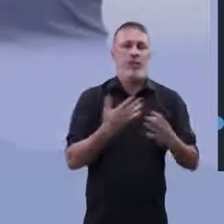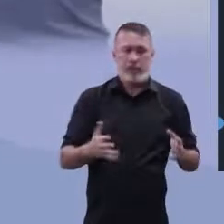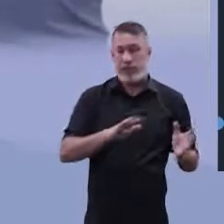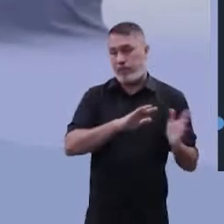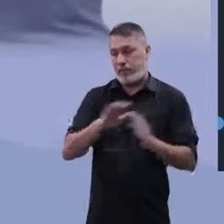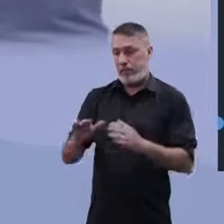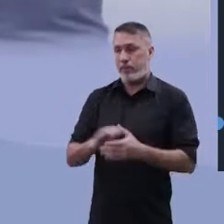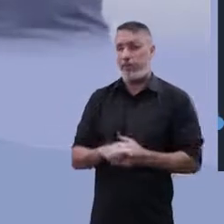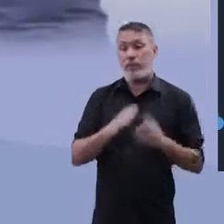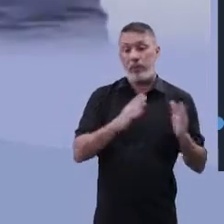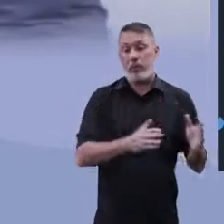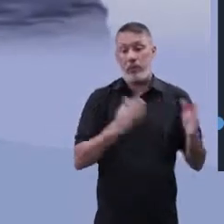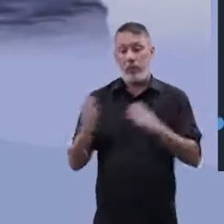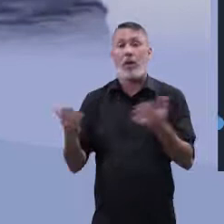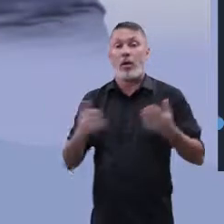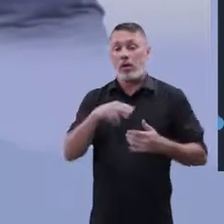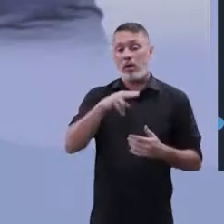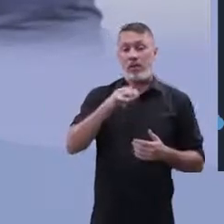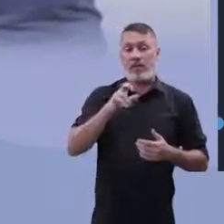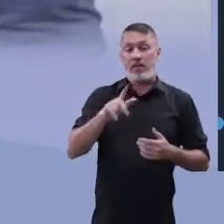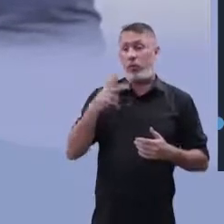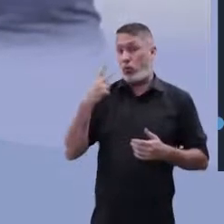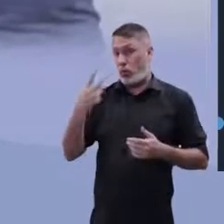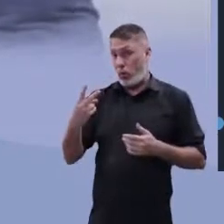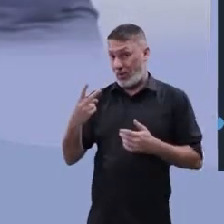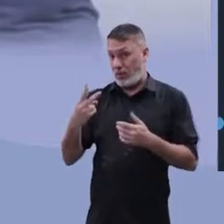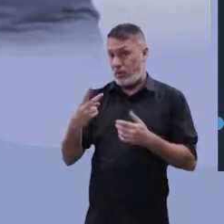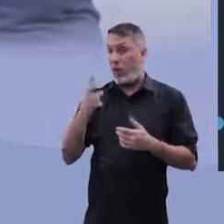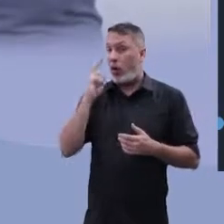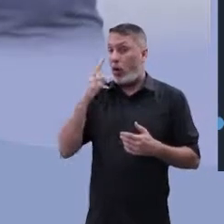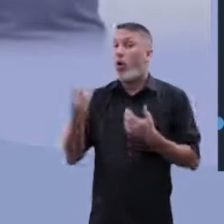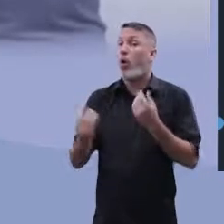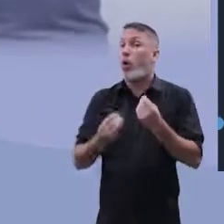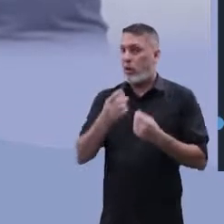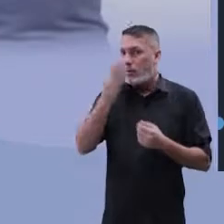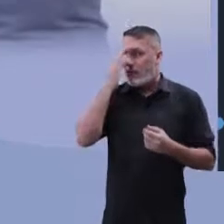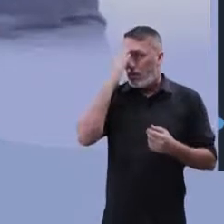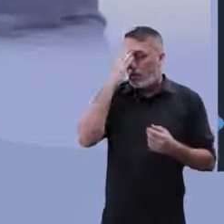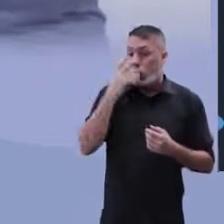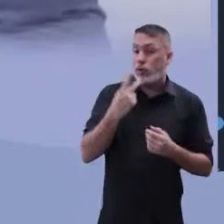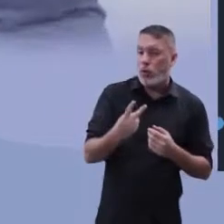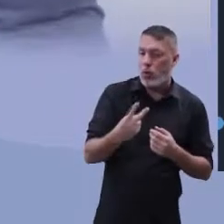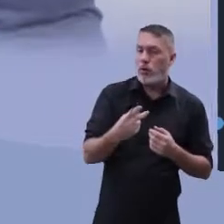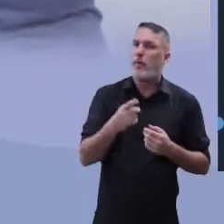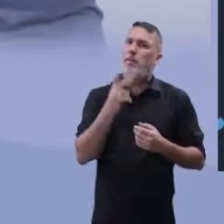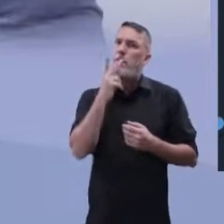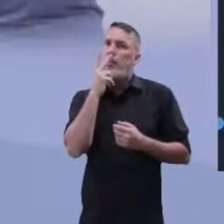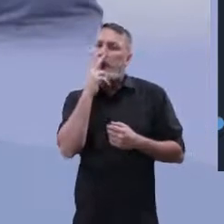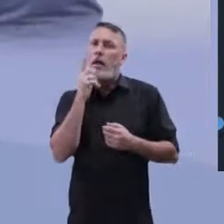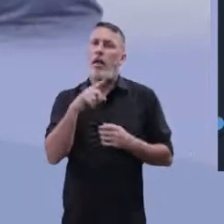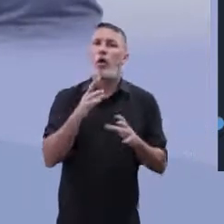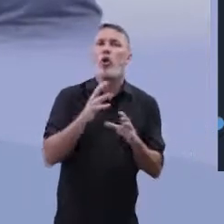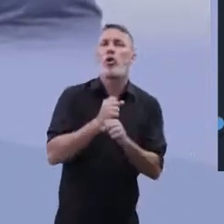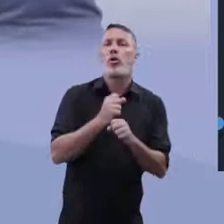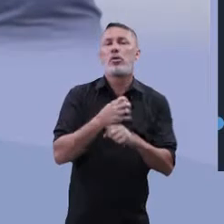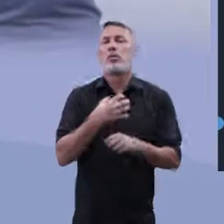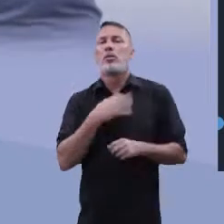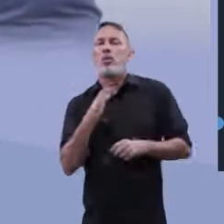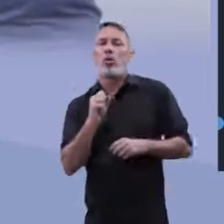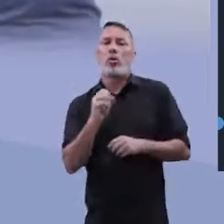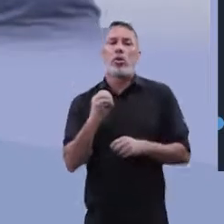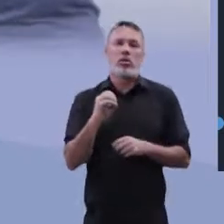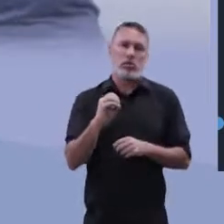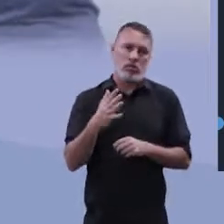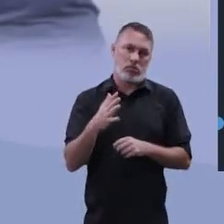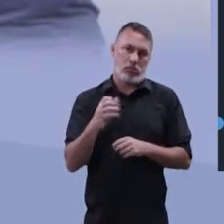Agora, olha como que seria o nível 2. Quando nós falamos em nível 2, preste bem atenção, você já alcança uma nota de